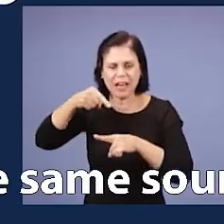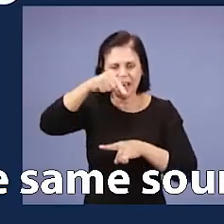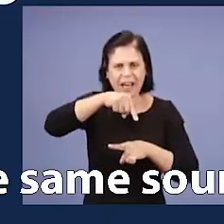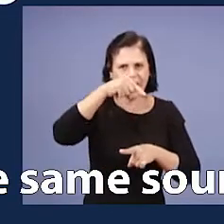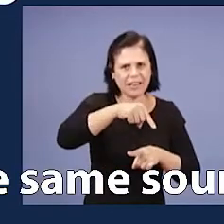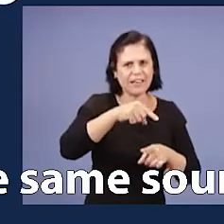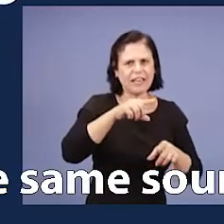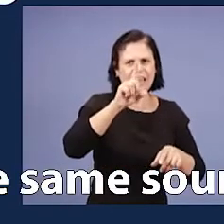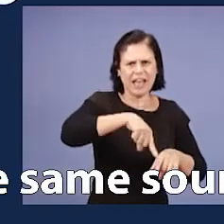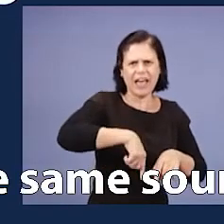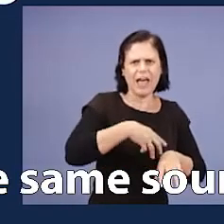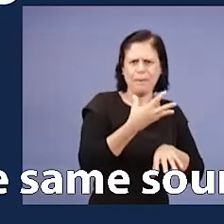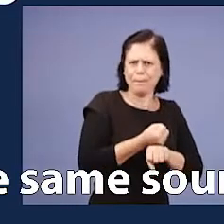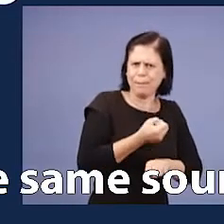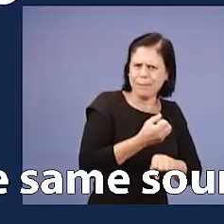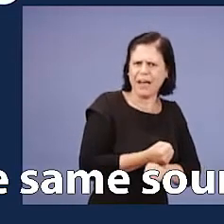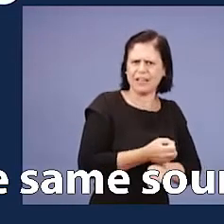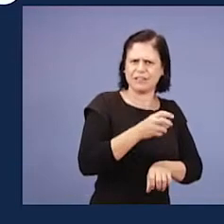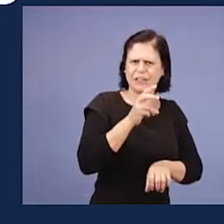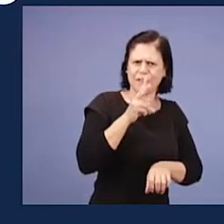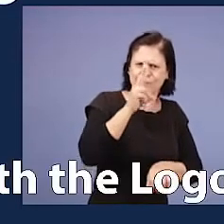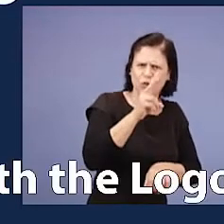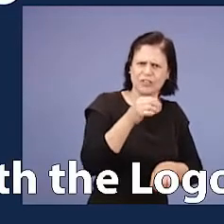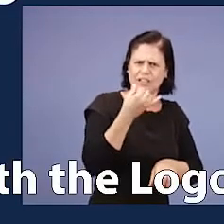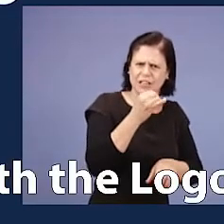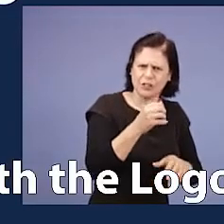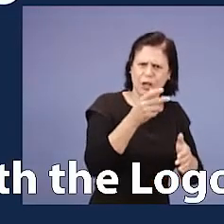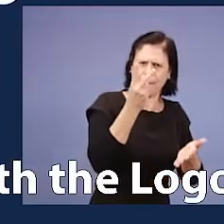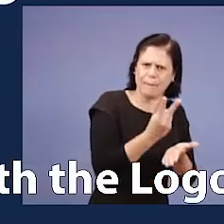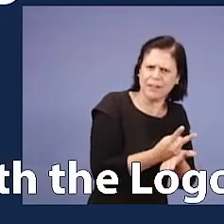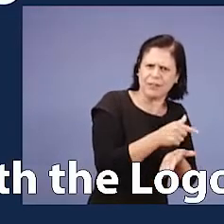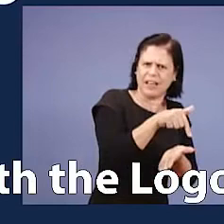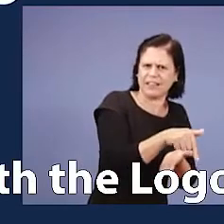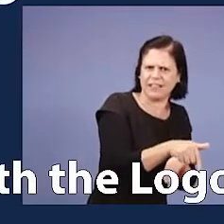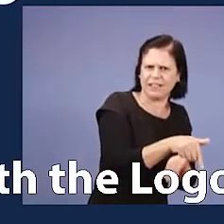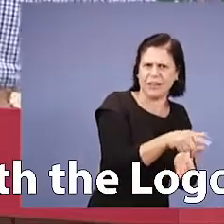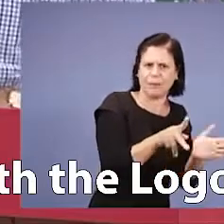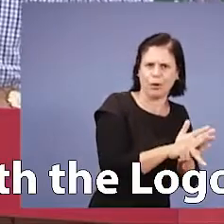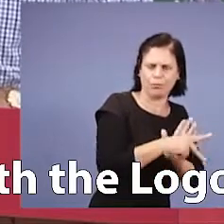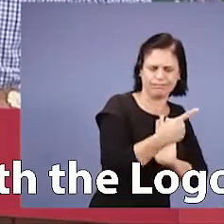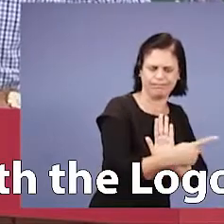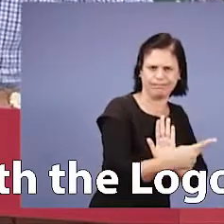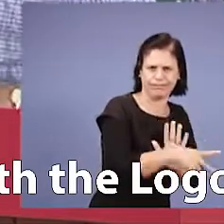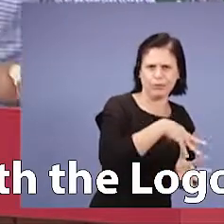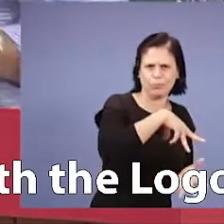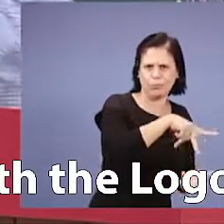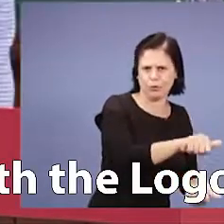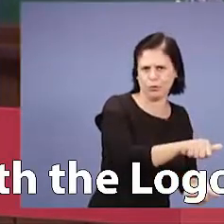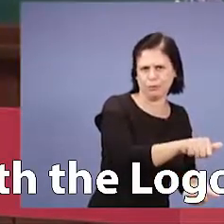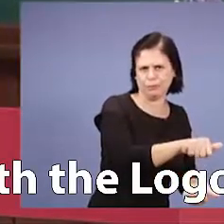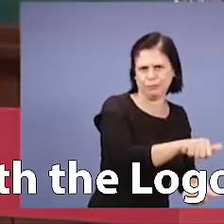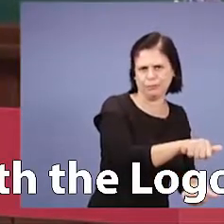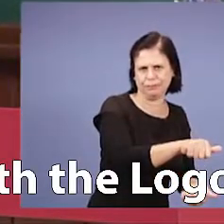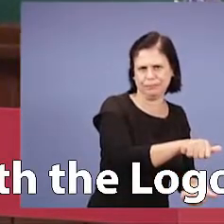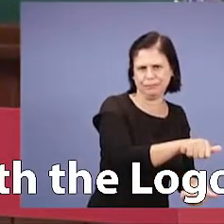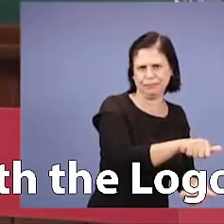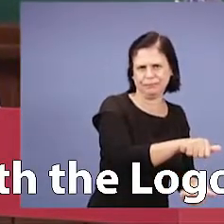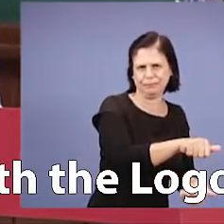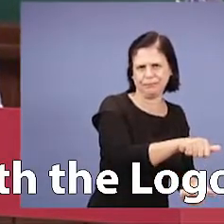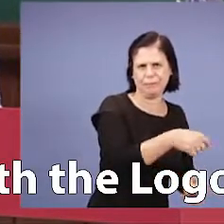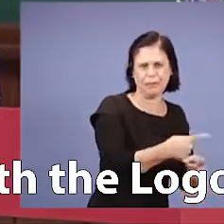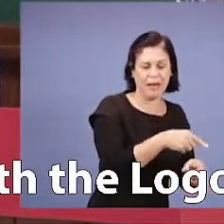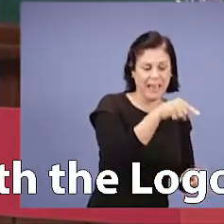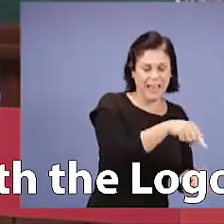vida e da mesma ponte observe em si logo saque não está